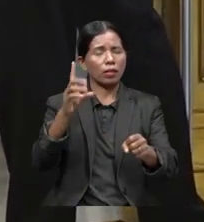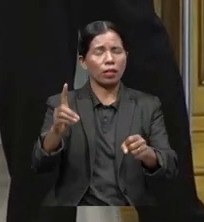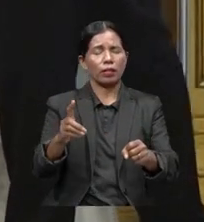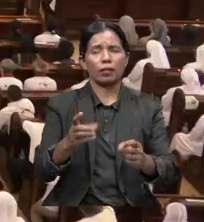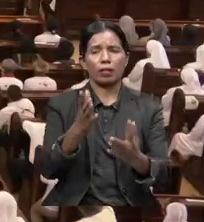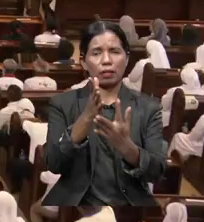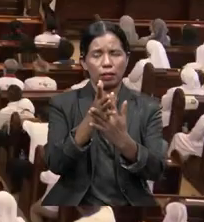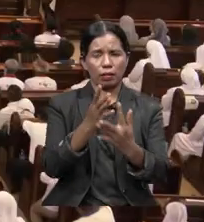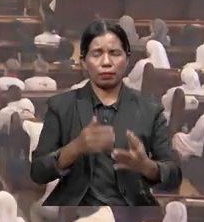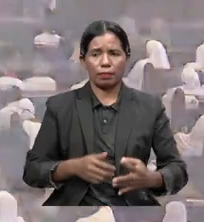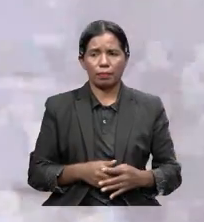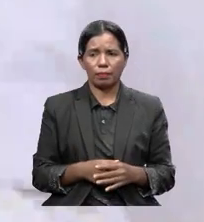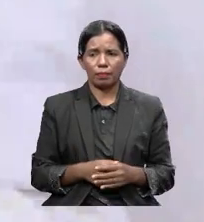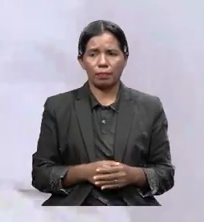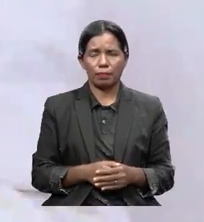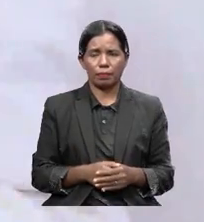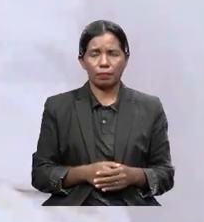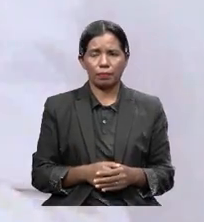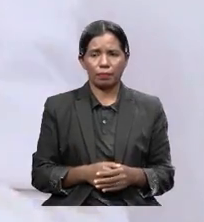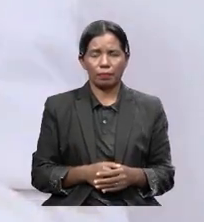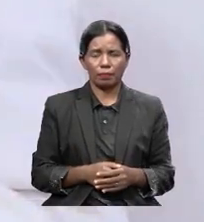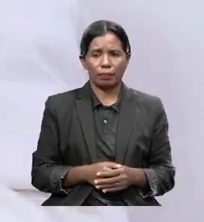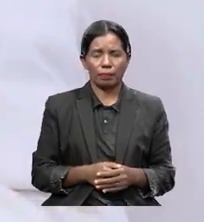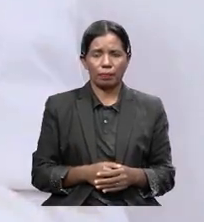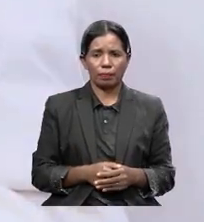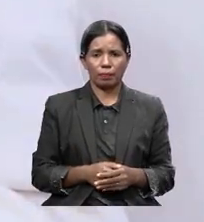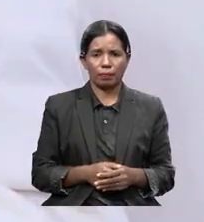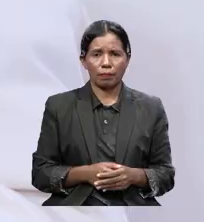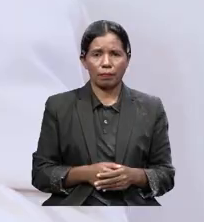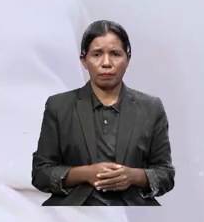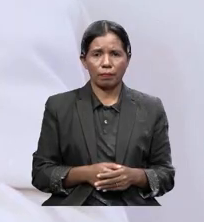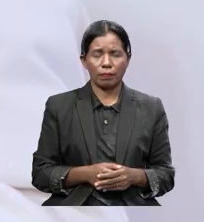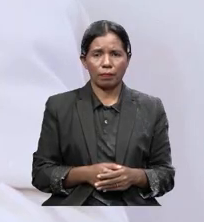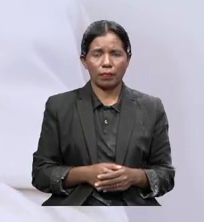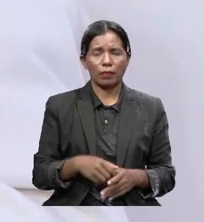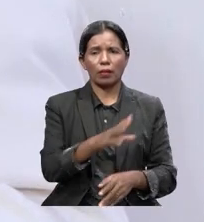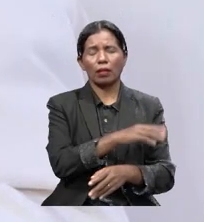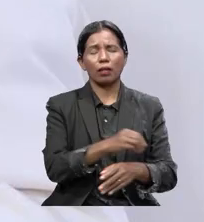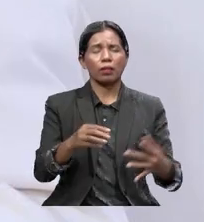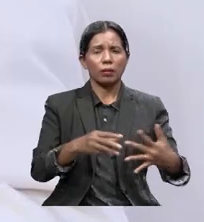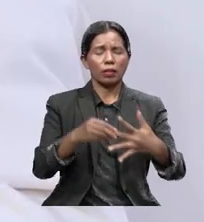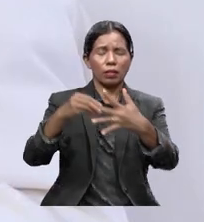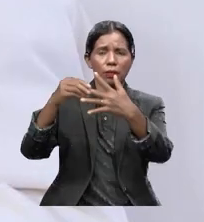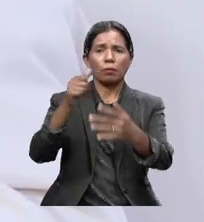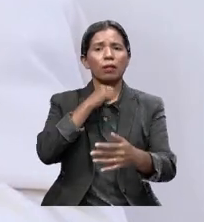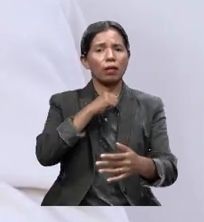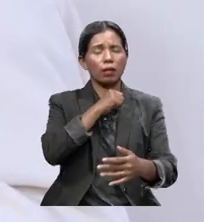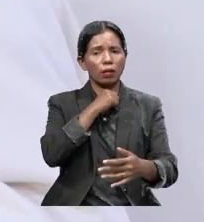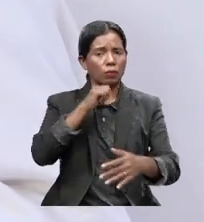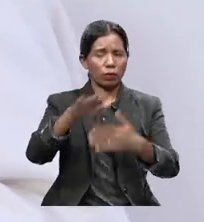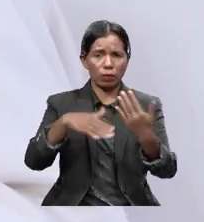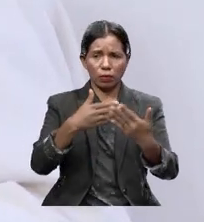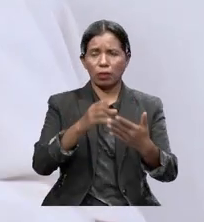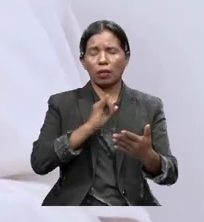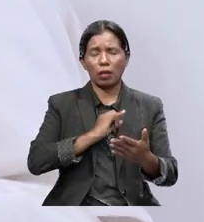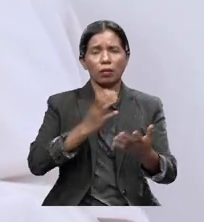Necessitamos um impulso del evangelio. E hoje, por lo tanto, no especialmente banai lulik sira, hau